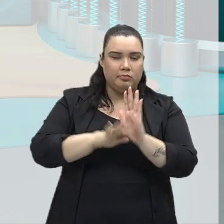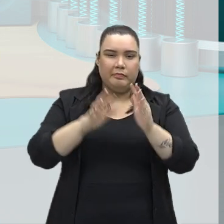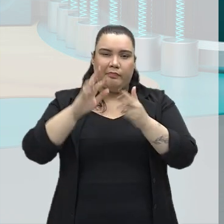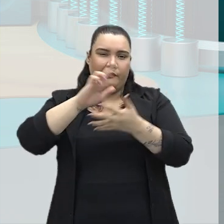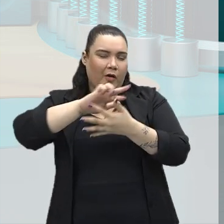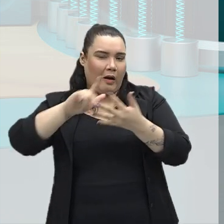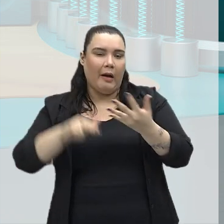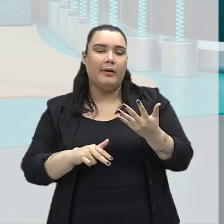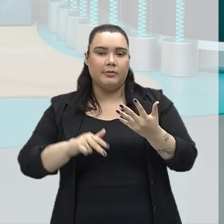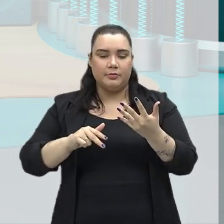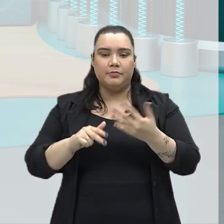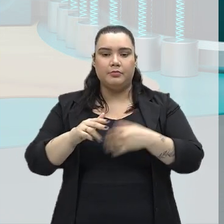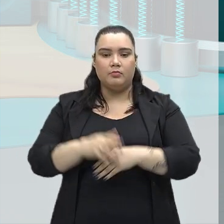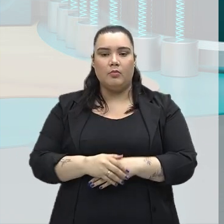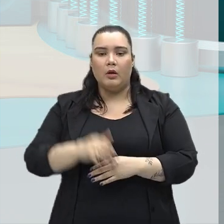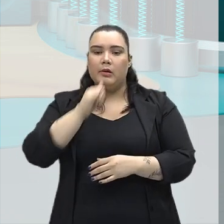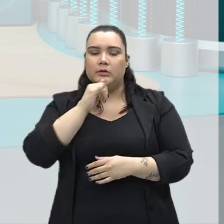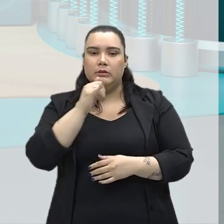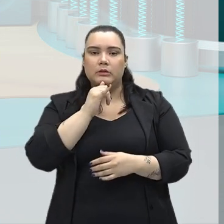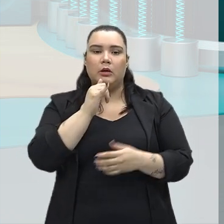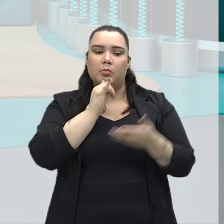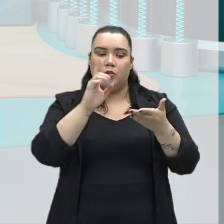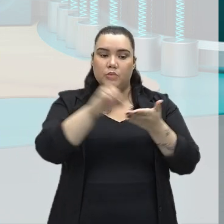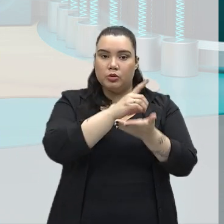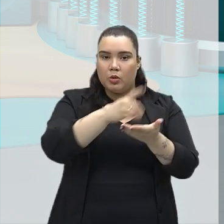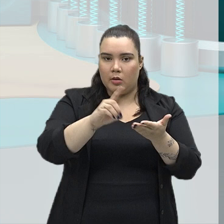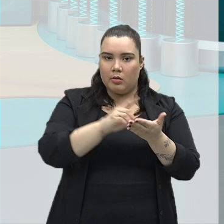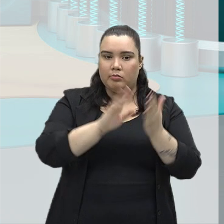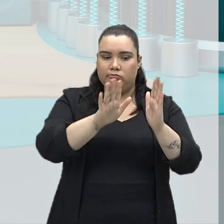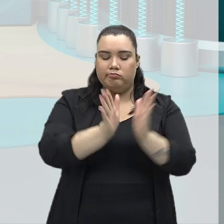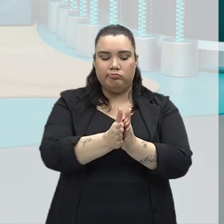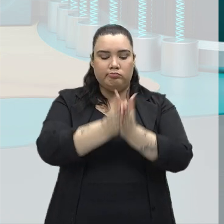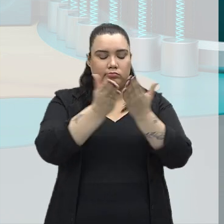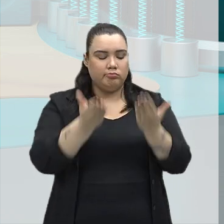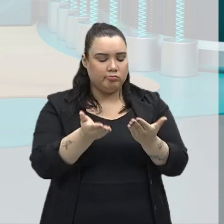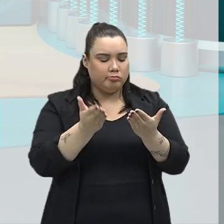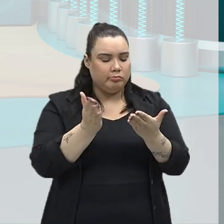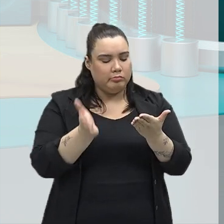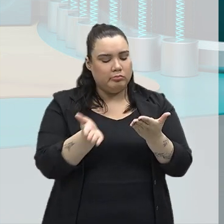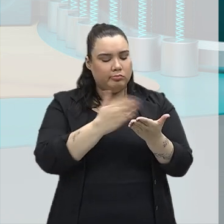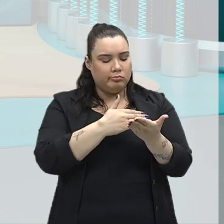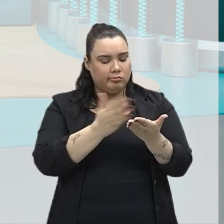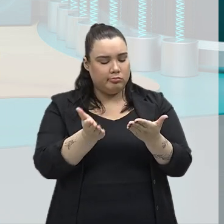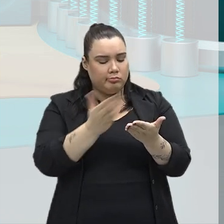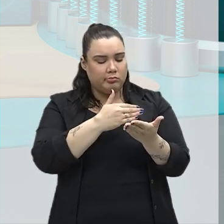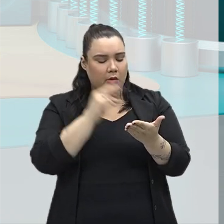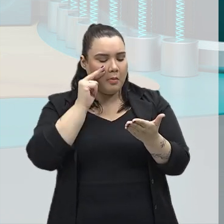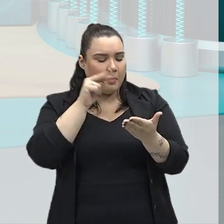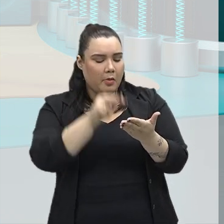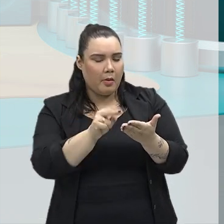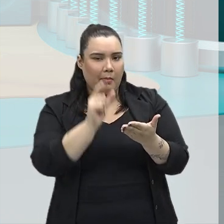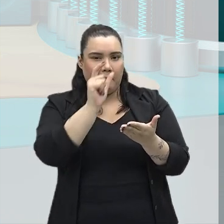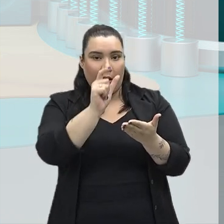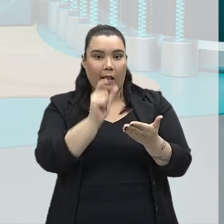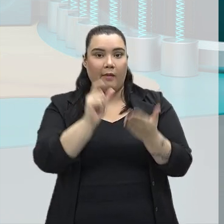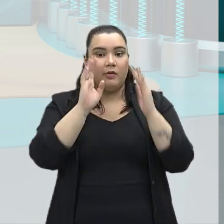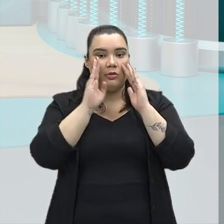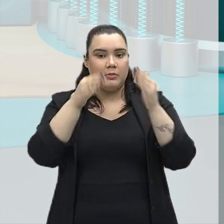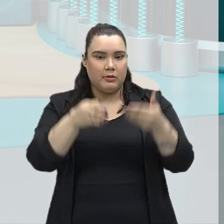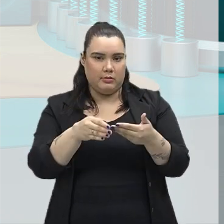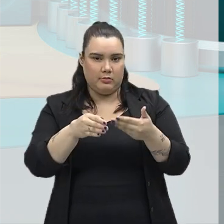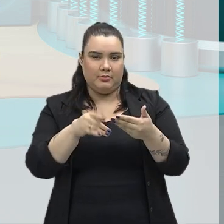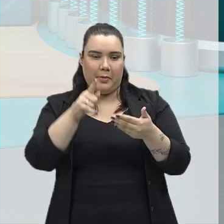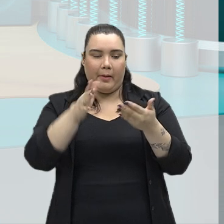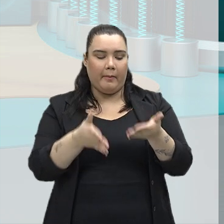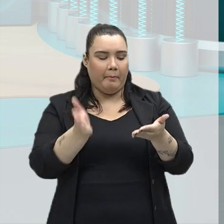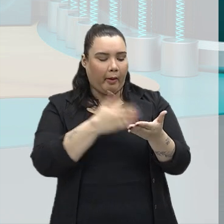um dicionário, você vai procurar uma palavra específica. Você não pega o dicionário e vai ler ele todo. Você faz isso?